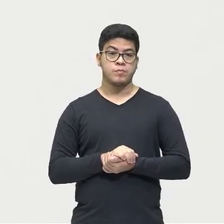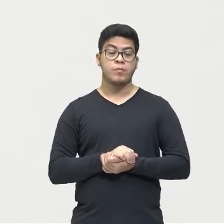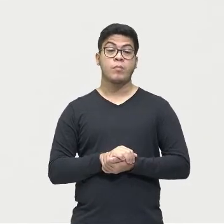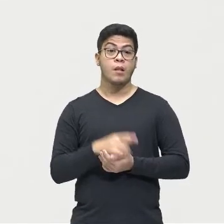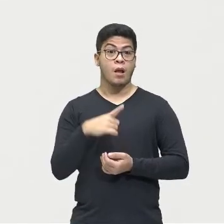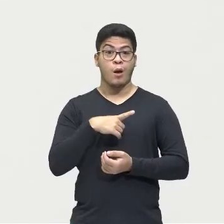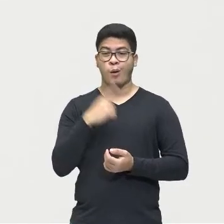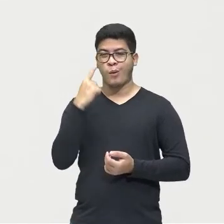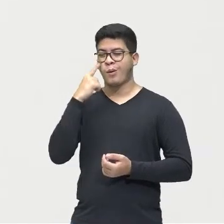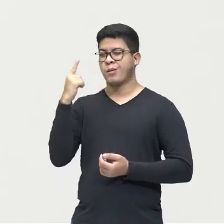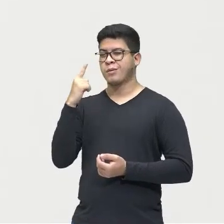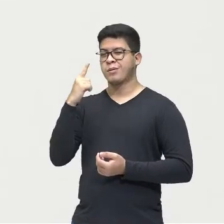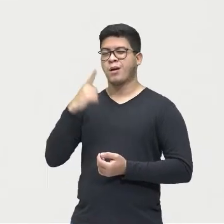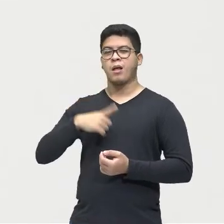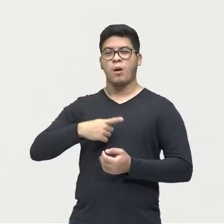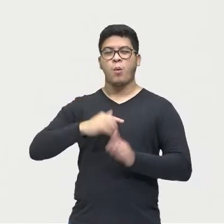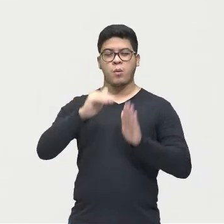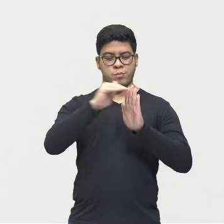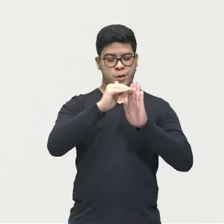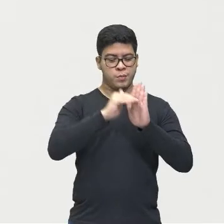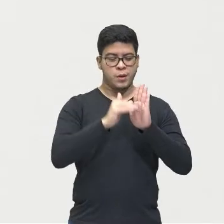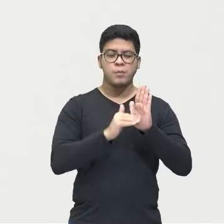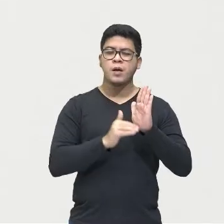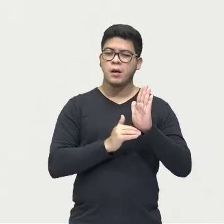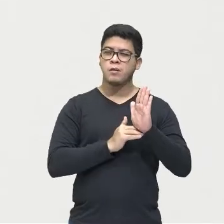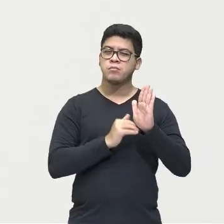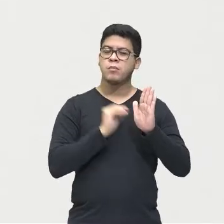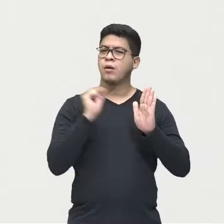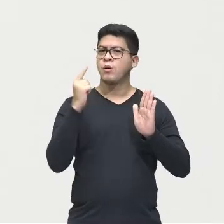Aí vem as propriedades.